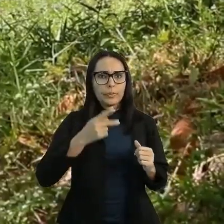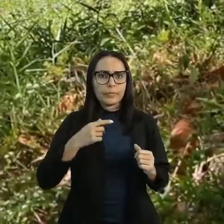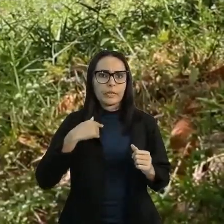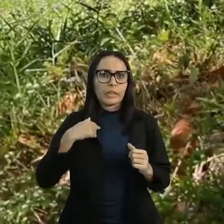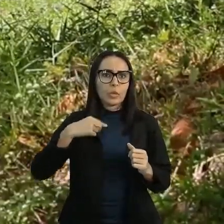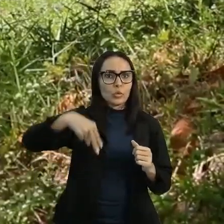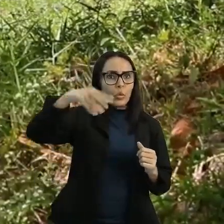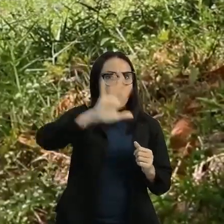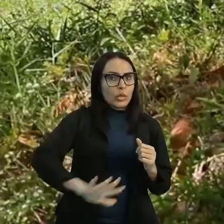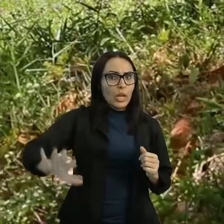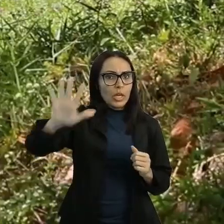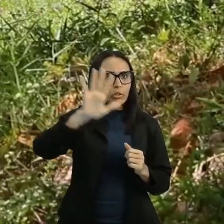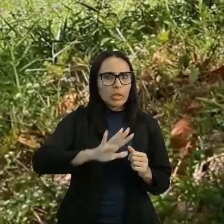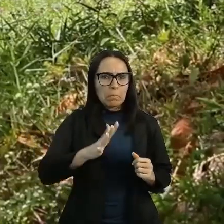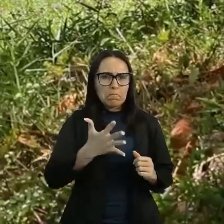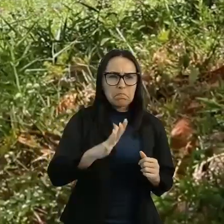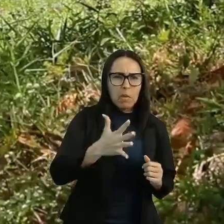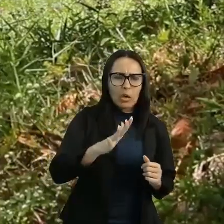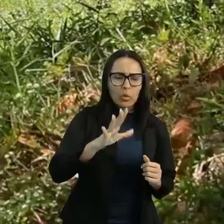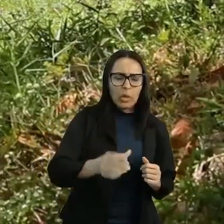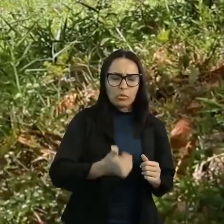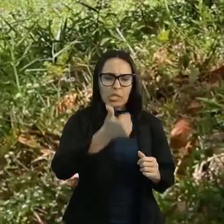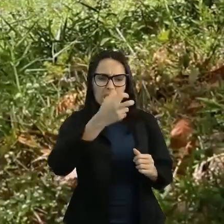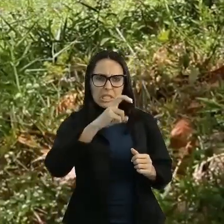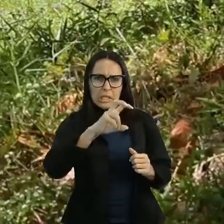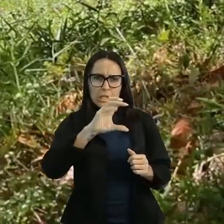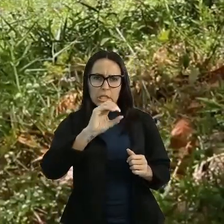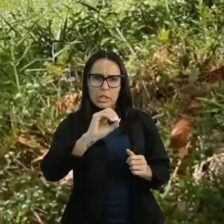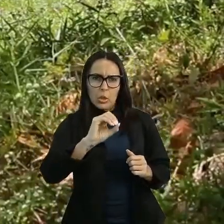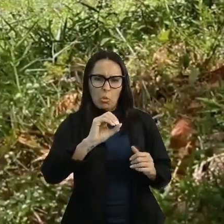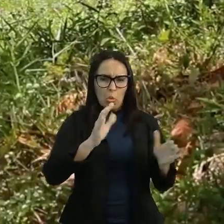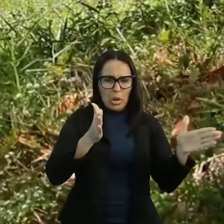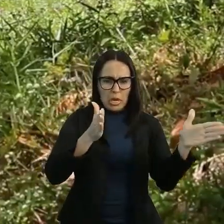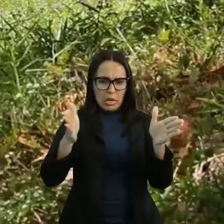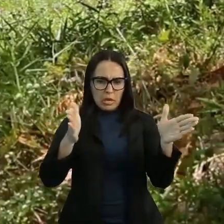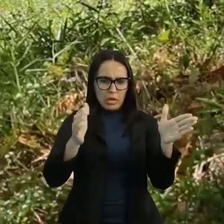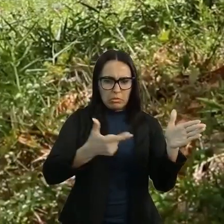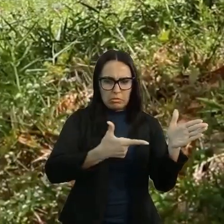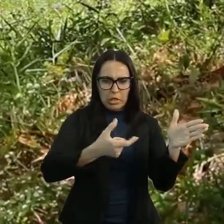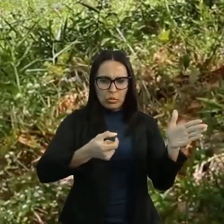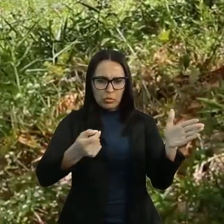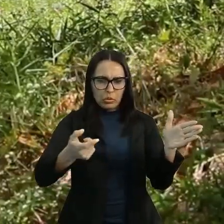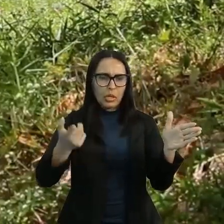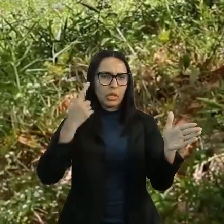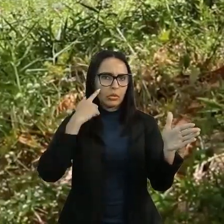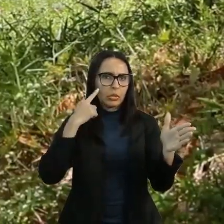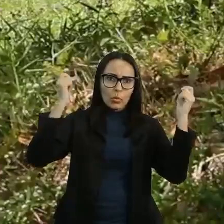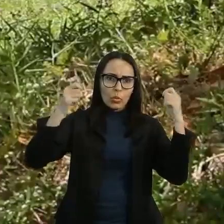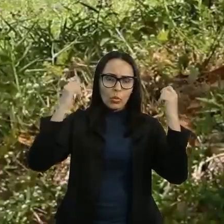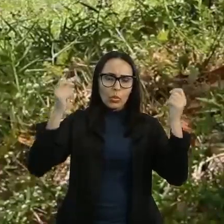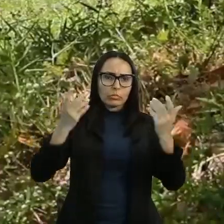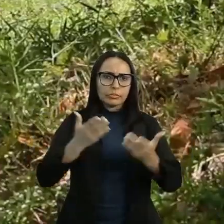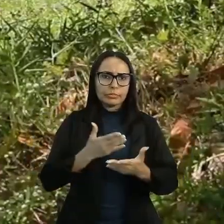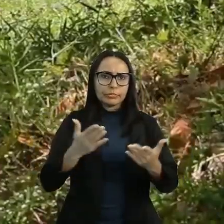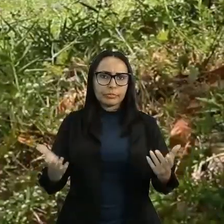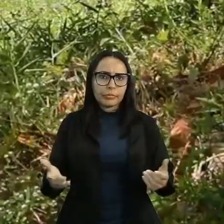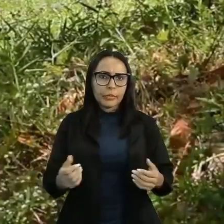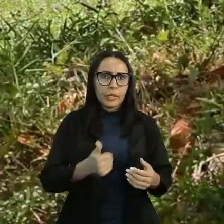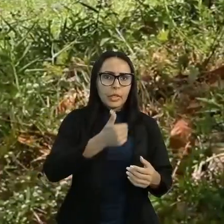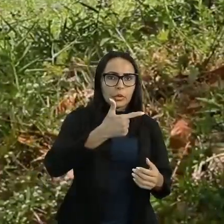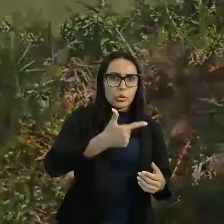De evocar, seria evocar a expressão que a gente diria, os mantras? Pode dizer também, não tá errado. O mantra, a palavra mantra é dividida em